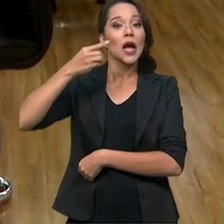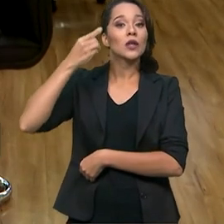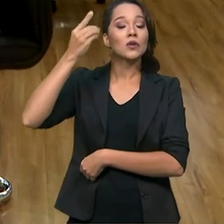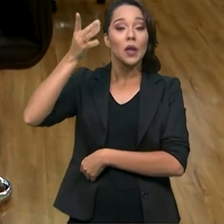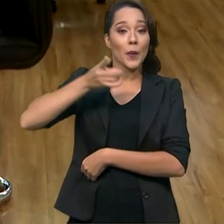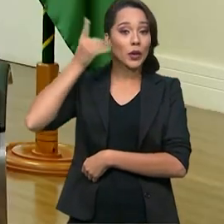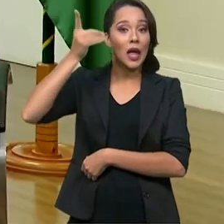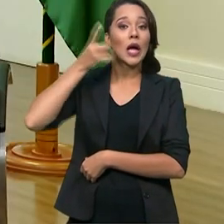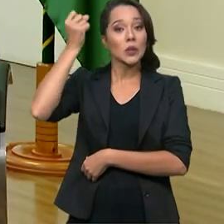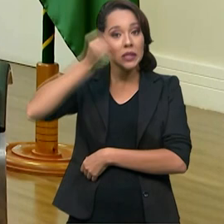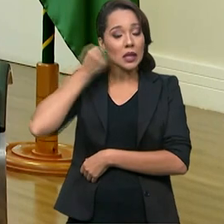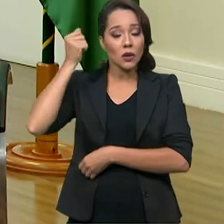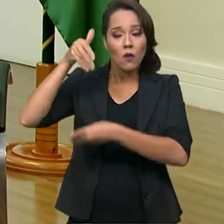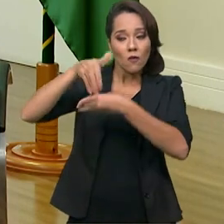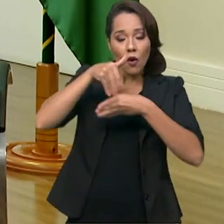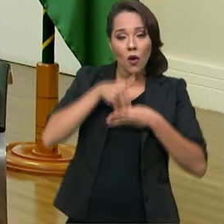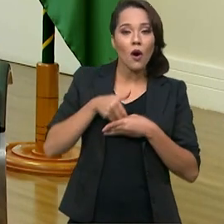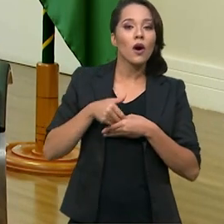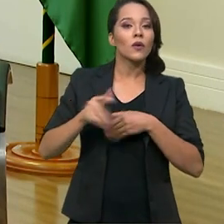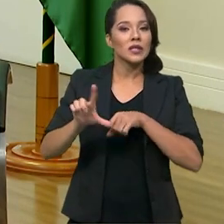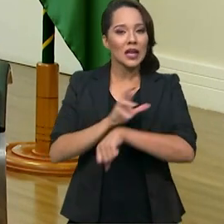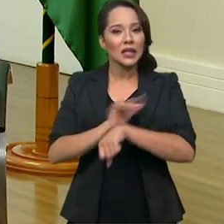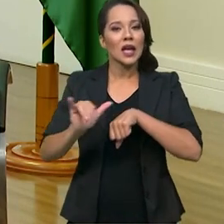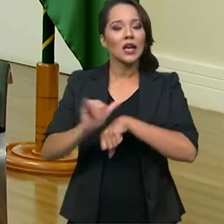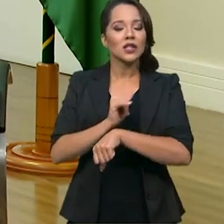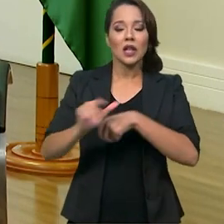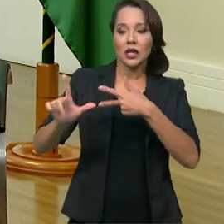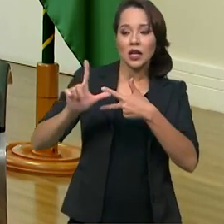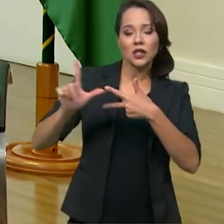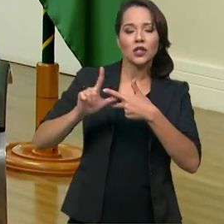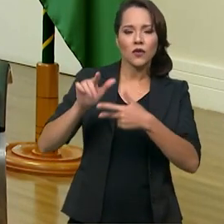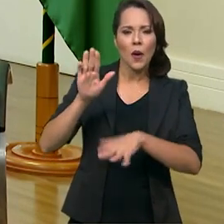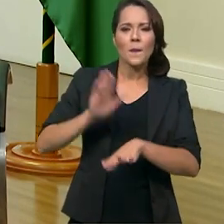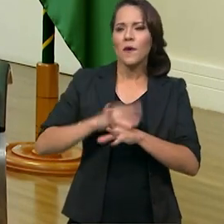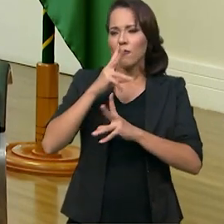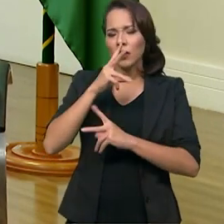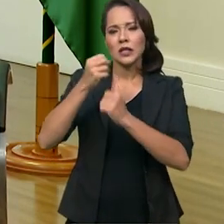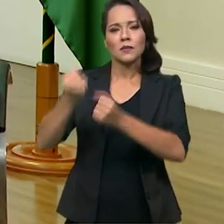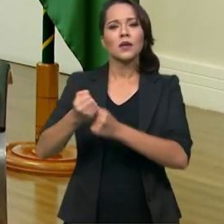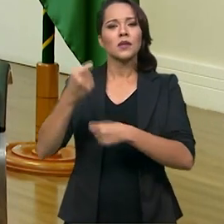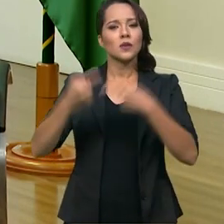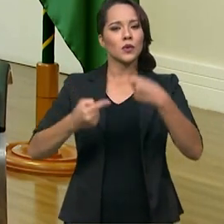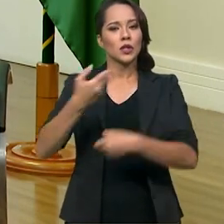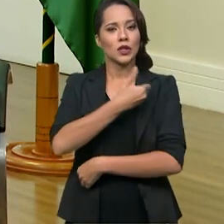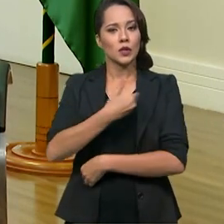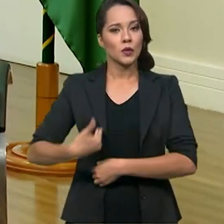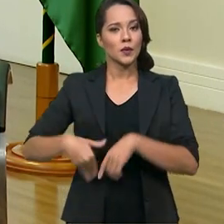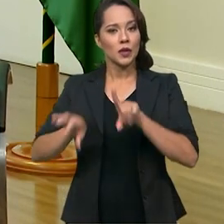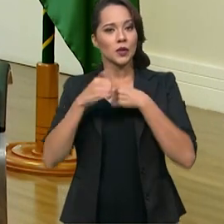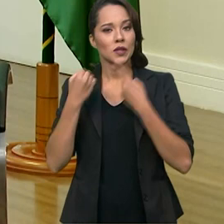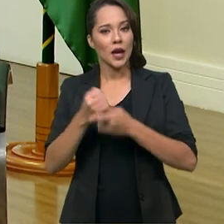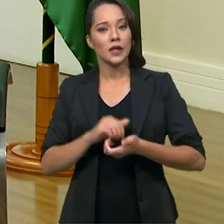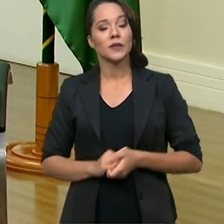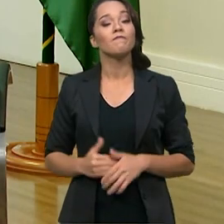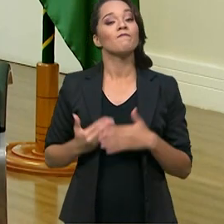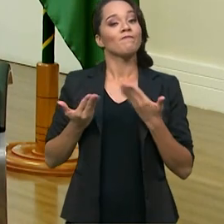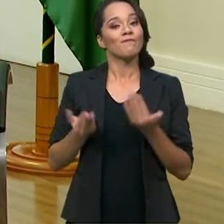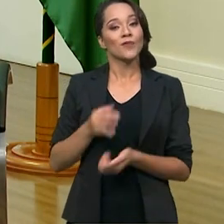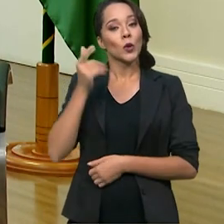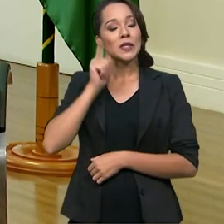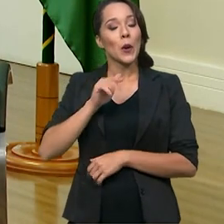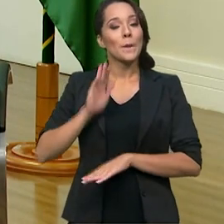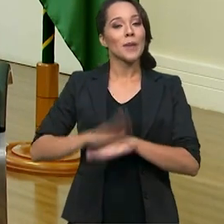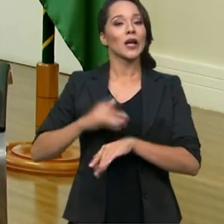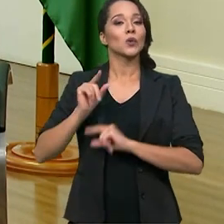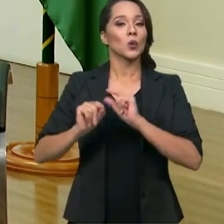que fizeram com que medidas legislativas viabilizassem o fortalecimento dessas políticas sociais. Então, desta maneira, nós estamos cada